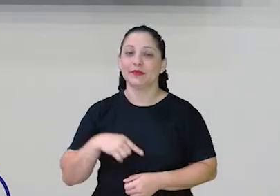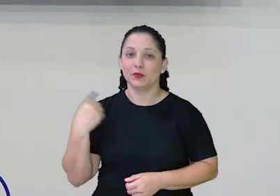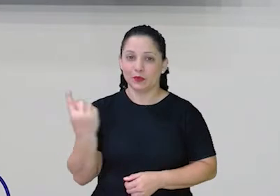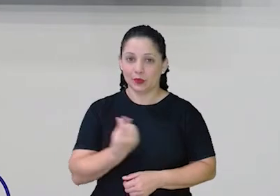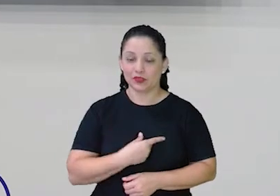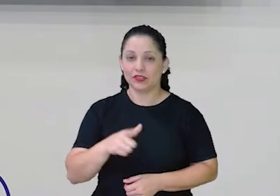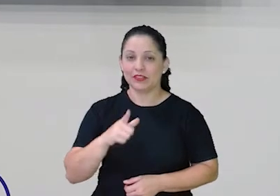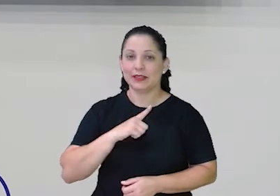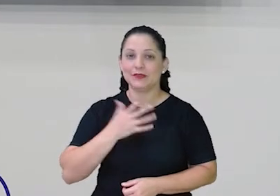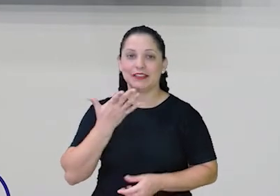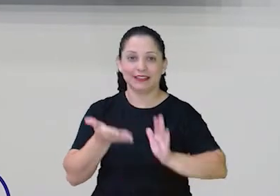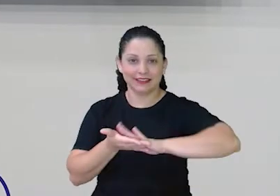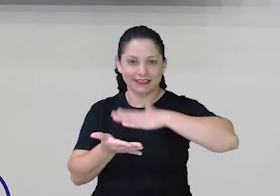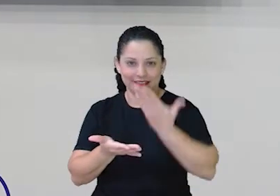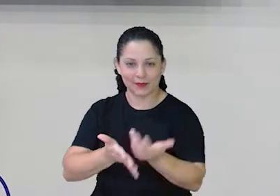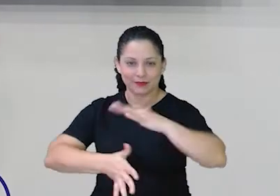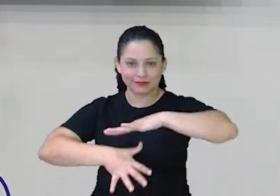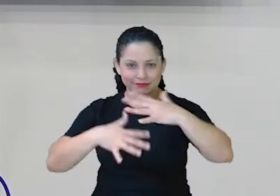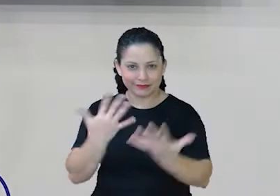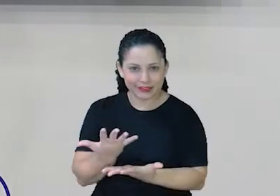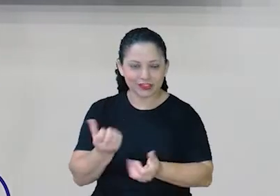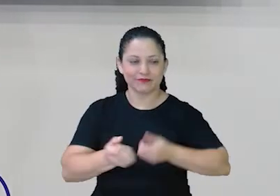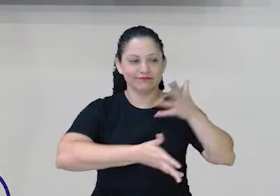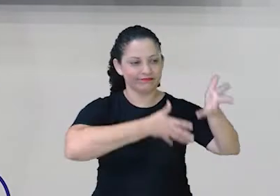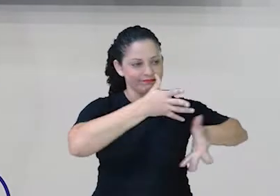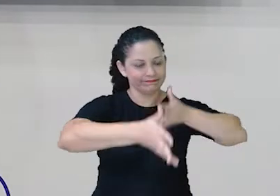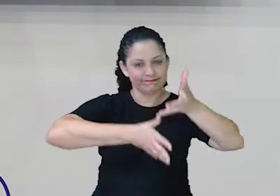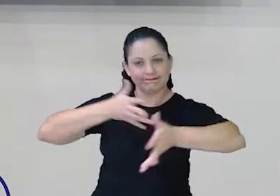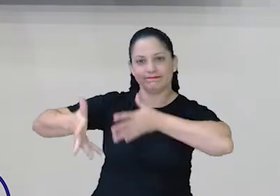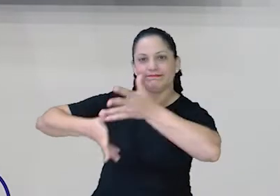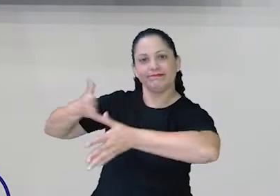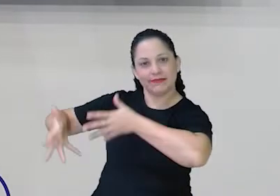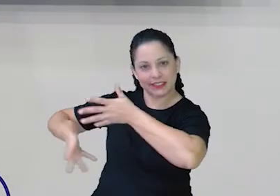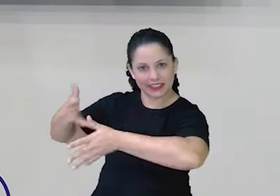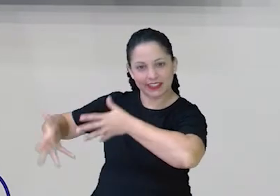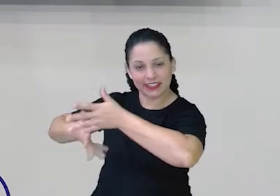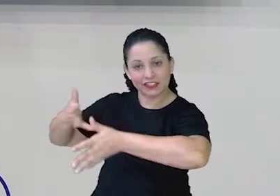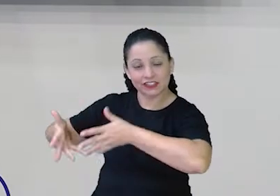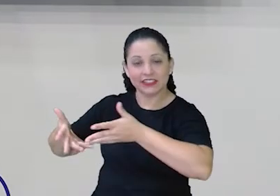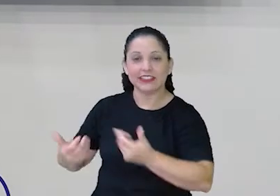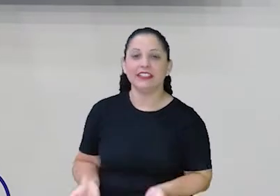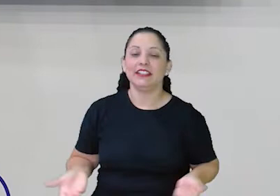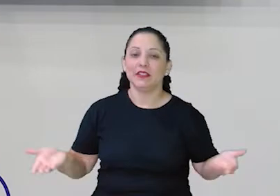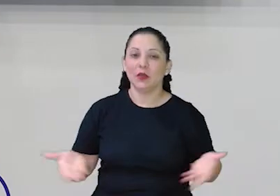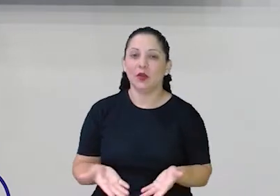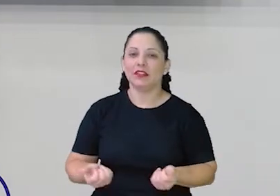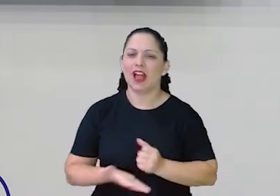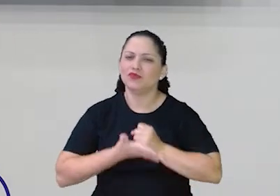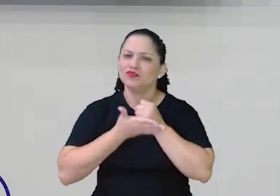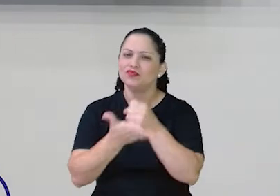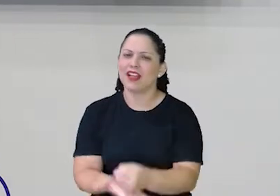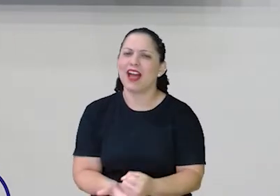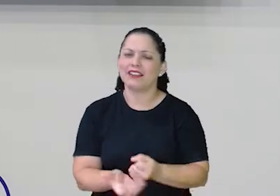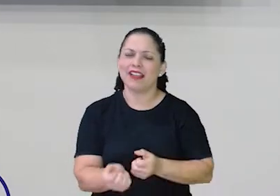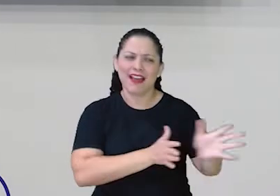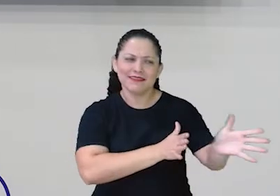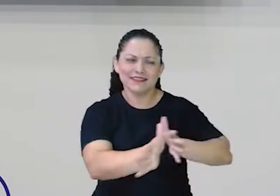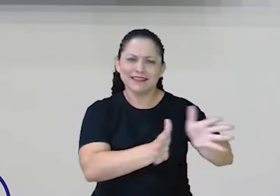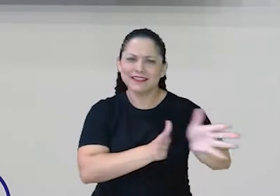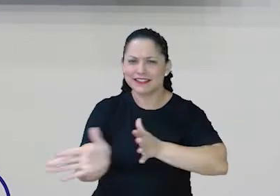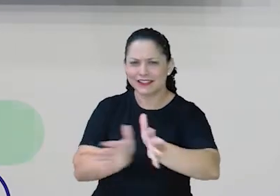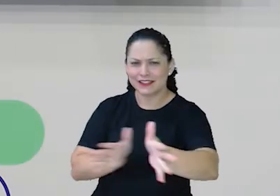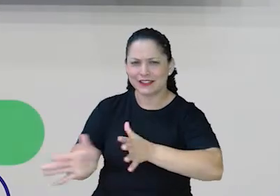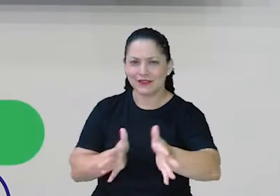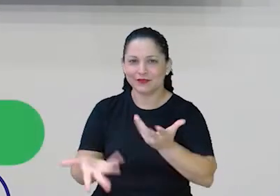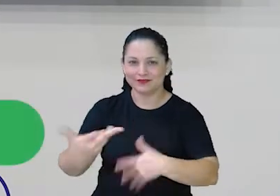tem aqui a nossa intérprete, que está fazendo ali a tradução simultânea em Libras e está ajudando a deixar a nossa aula mais acessível a